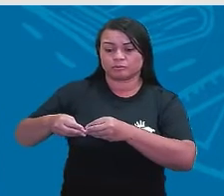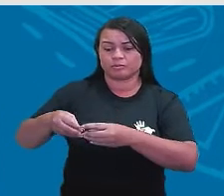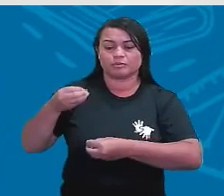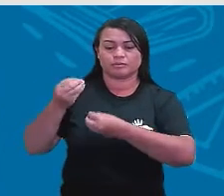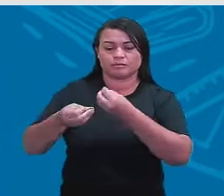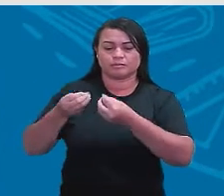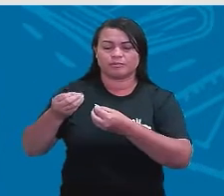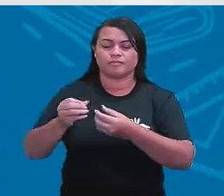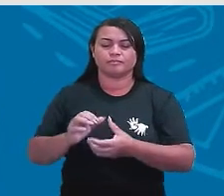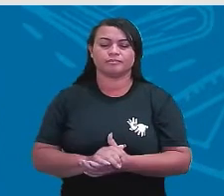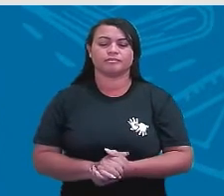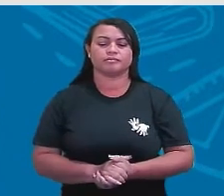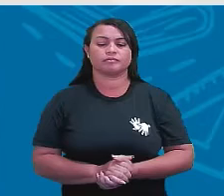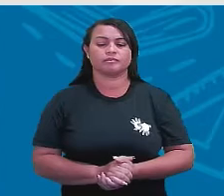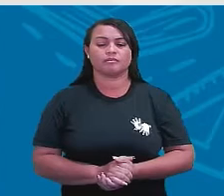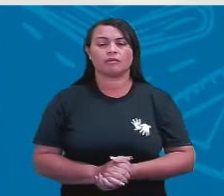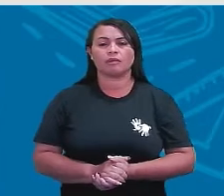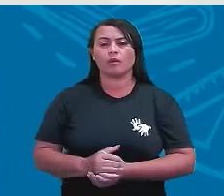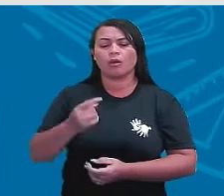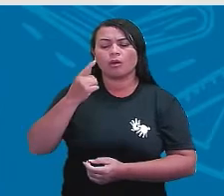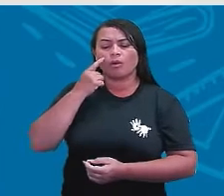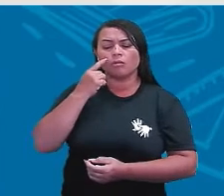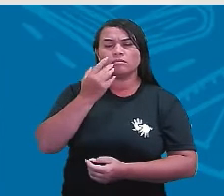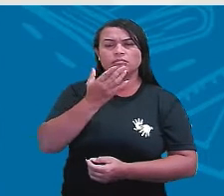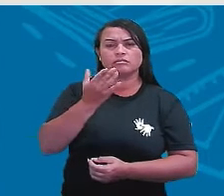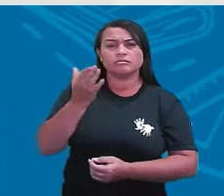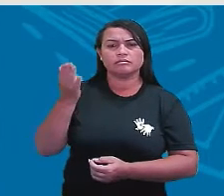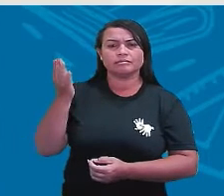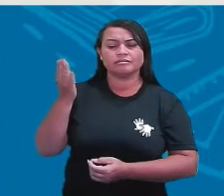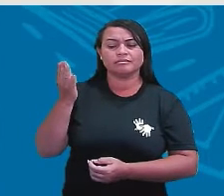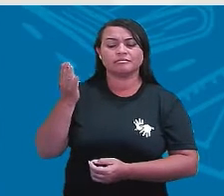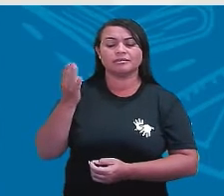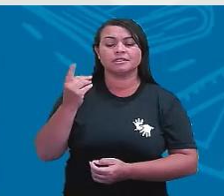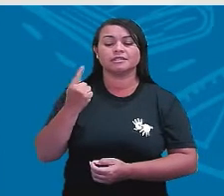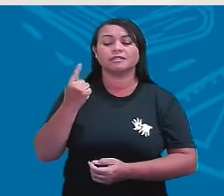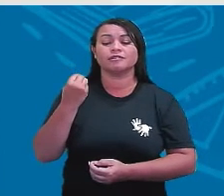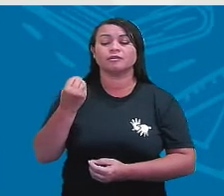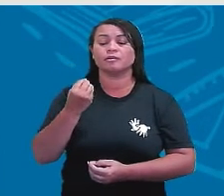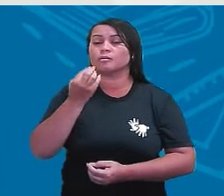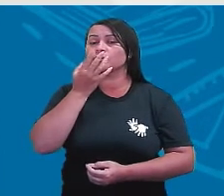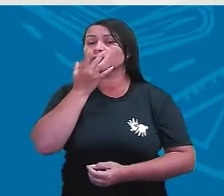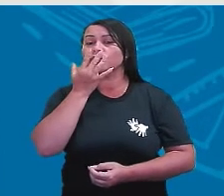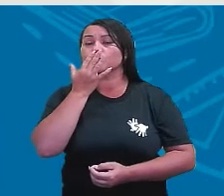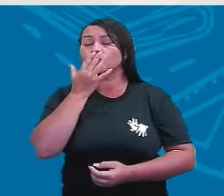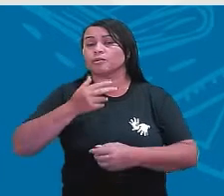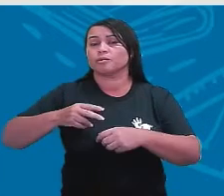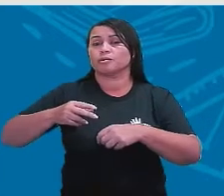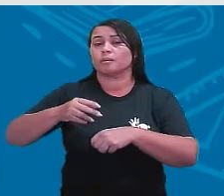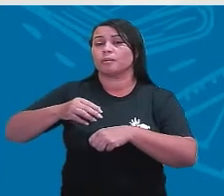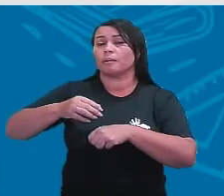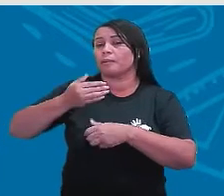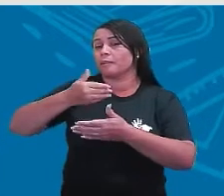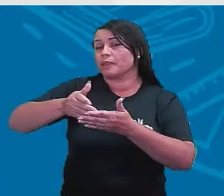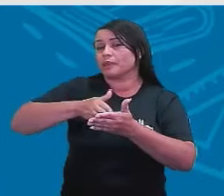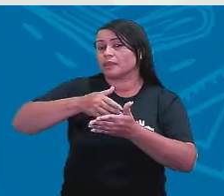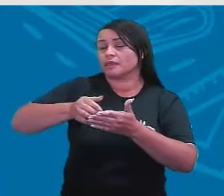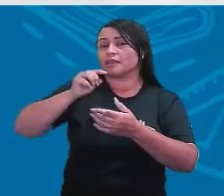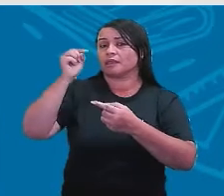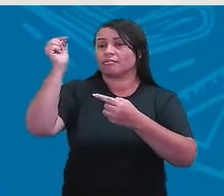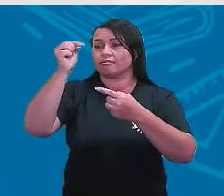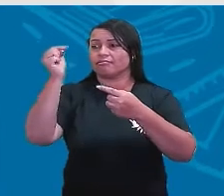certo? E aí, indique a fração correspondente às partes pintadas de cada cor. Primeiro, eu